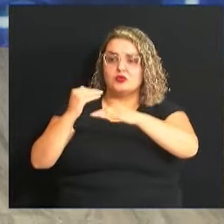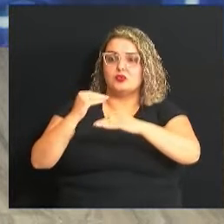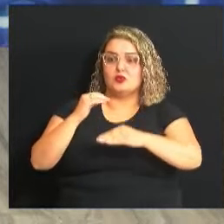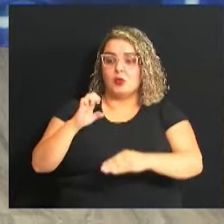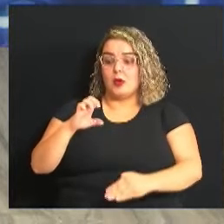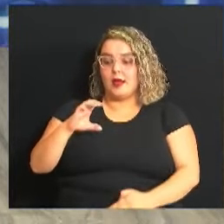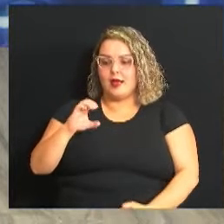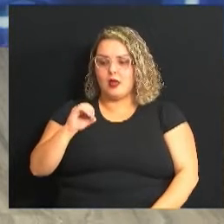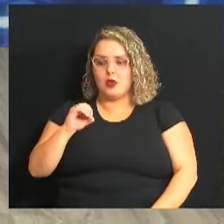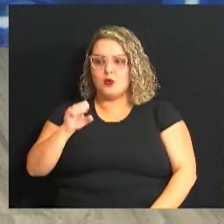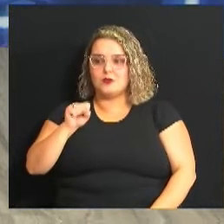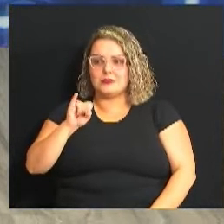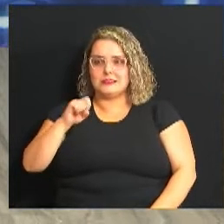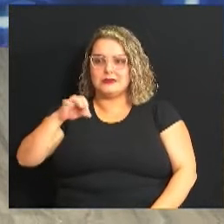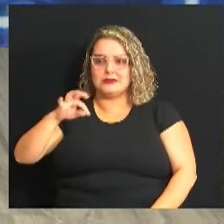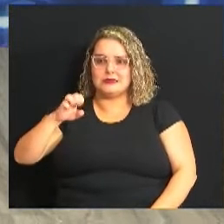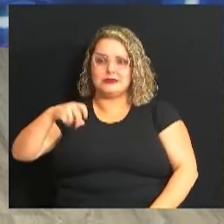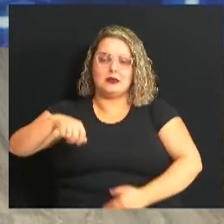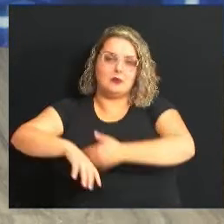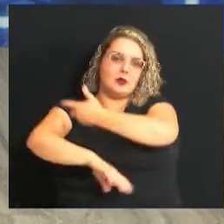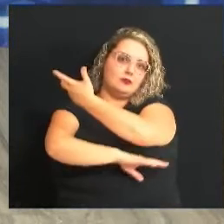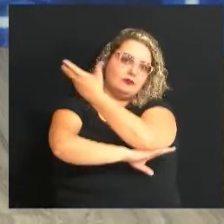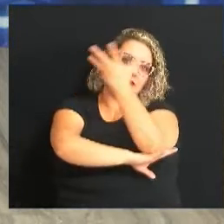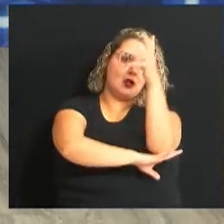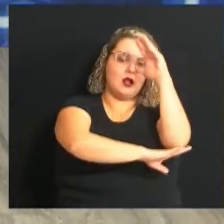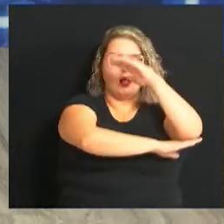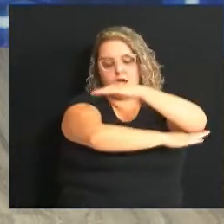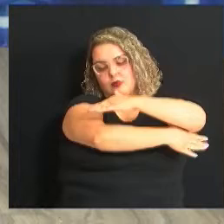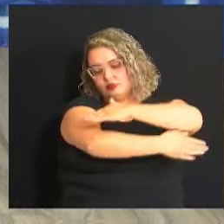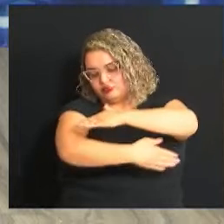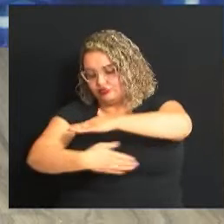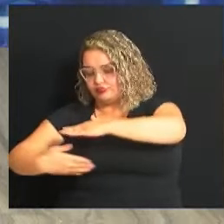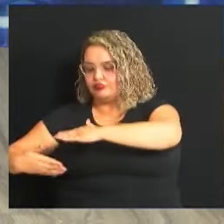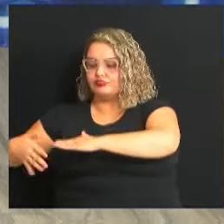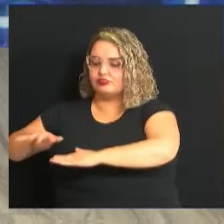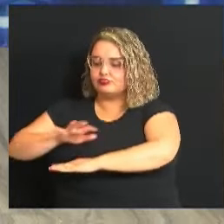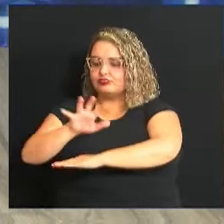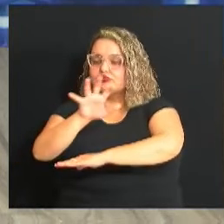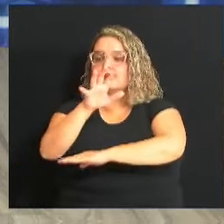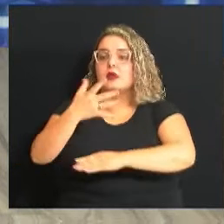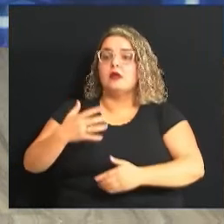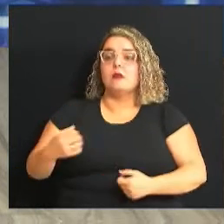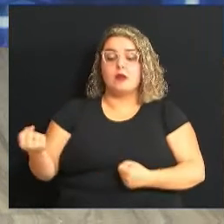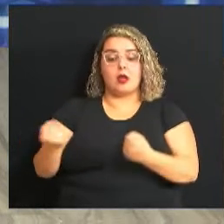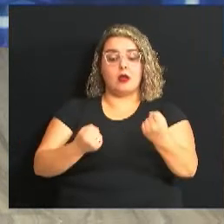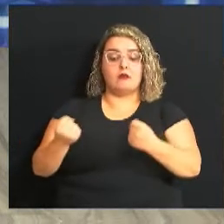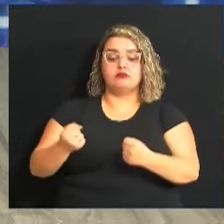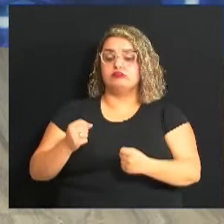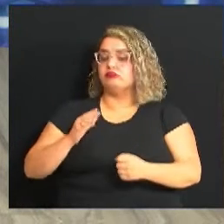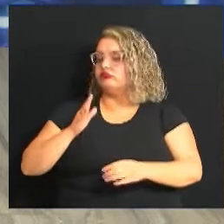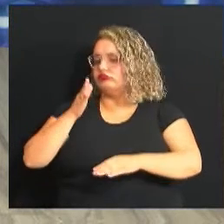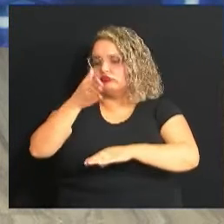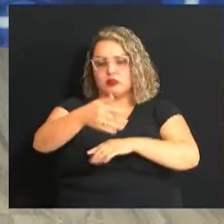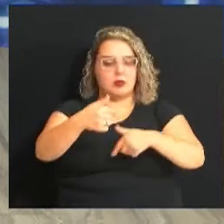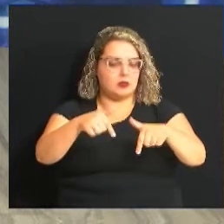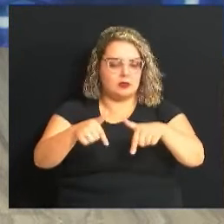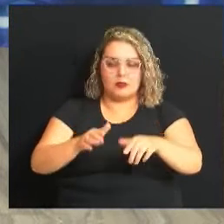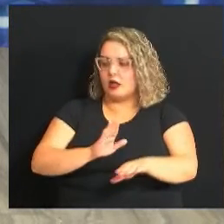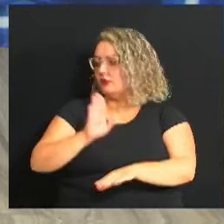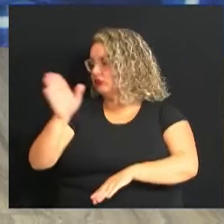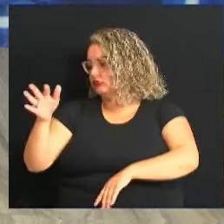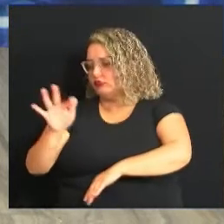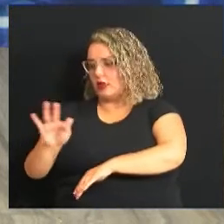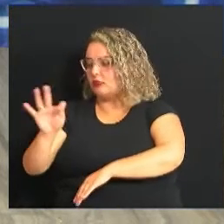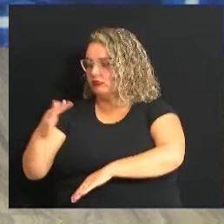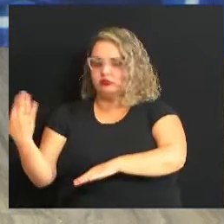pega o nosso carro, vai para o nosso trabalho, vai para a nossa faculdade, nem presta atenção em tantos benefícios que essas